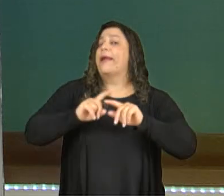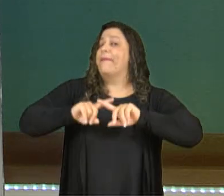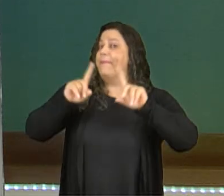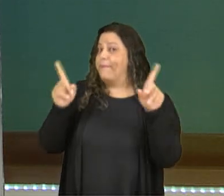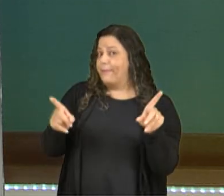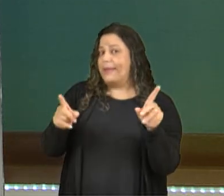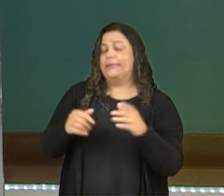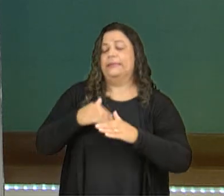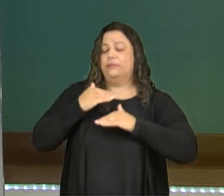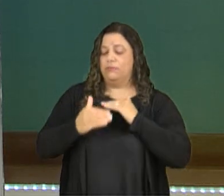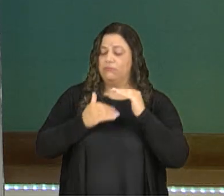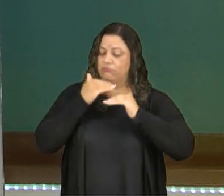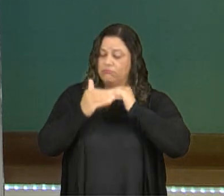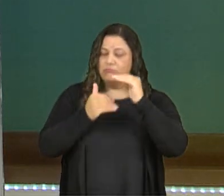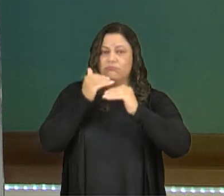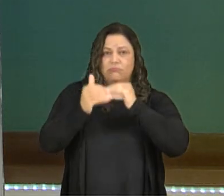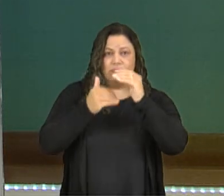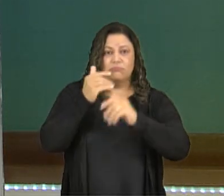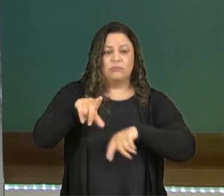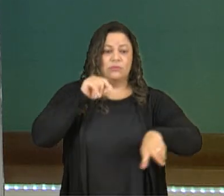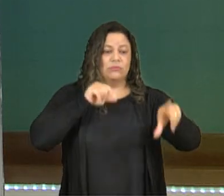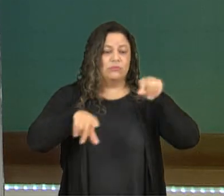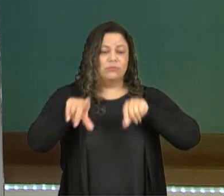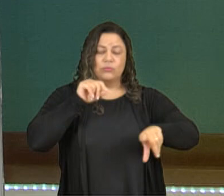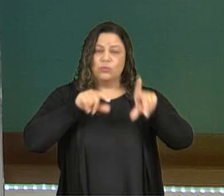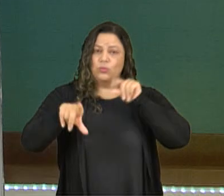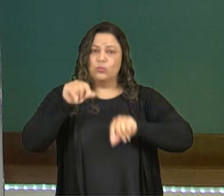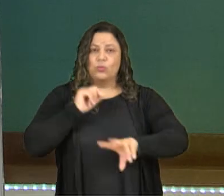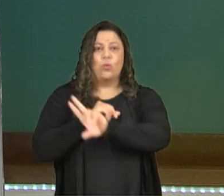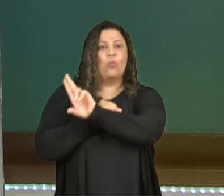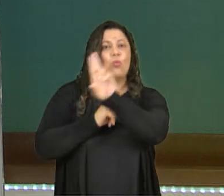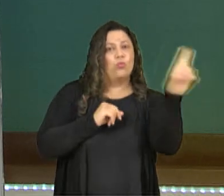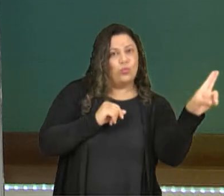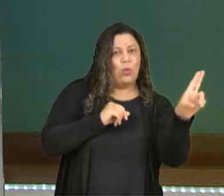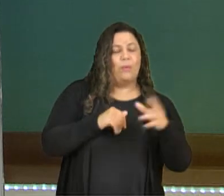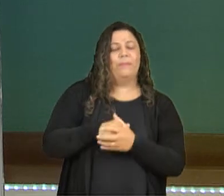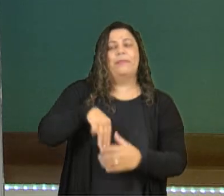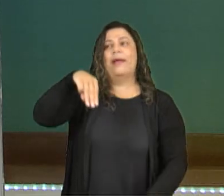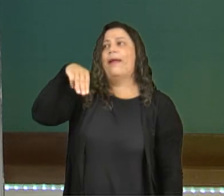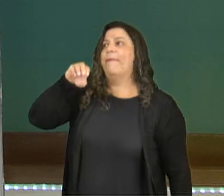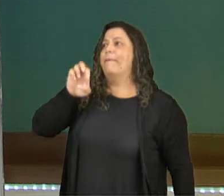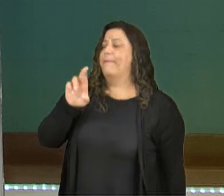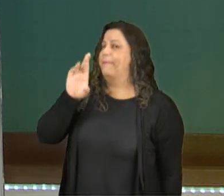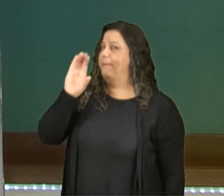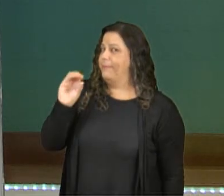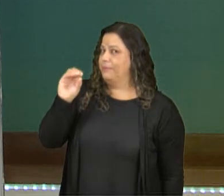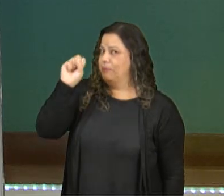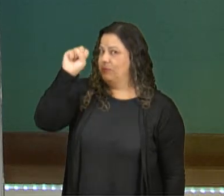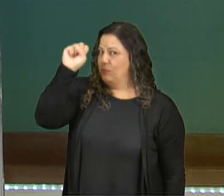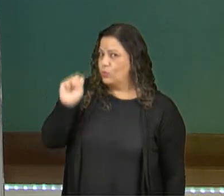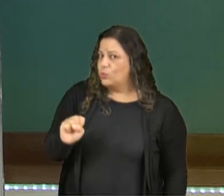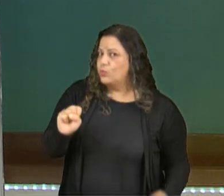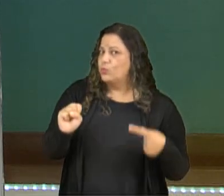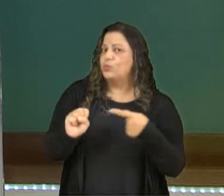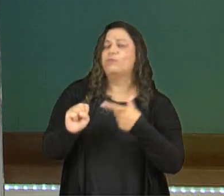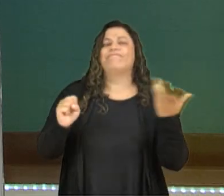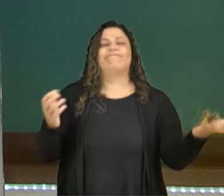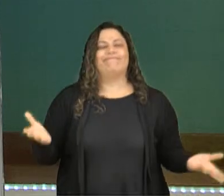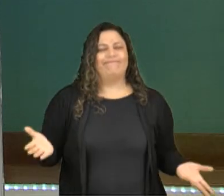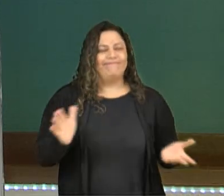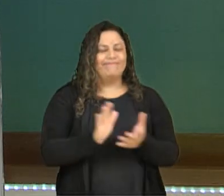ser gradativo, por isso escolheu-se o nome Mercosul para identificar essa possibilidade